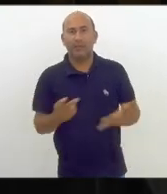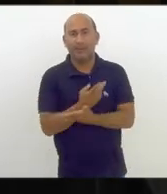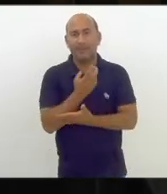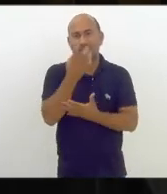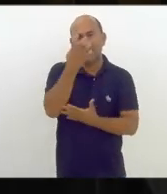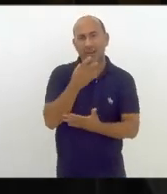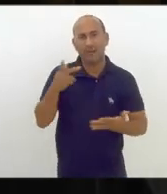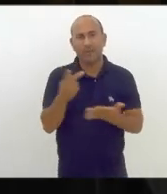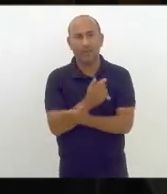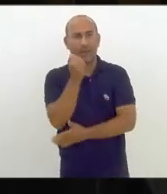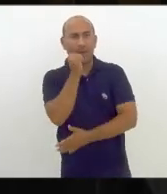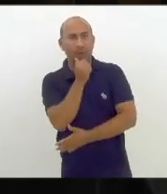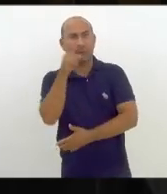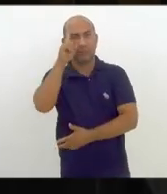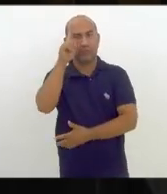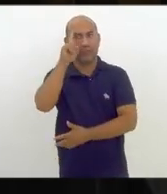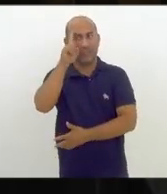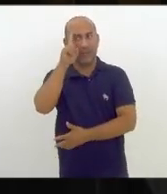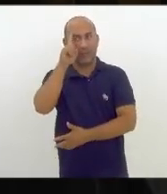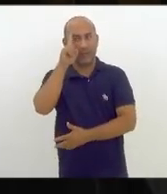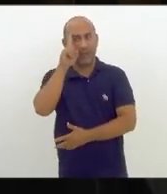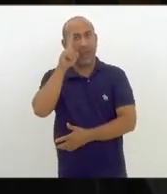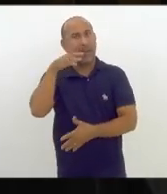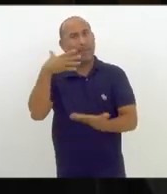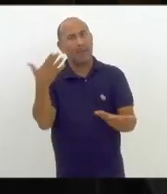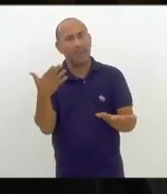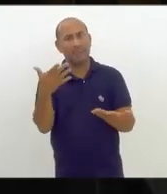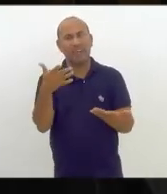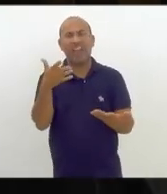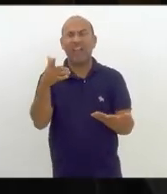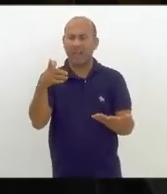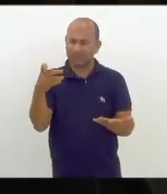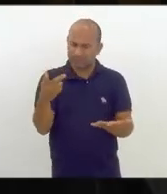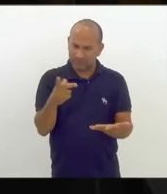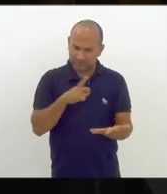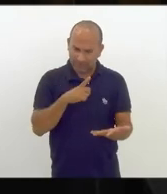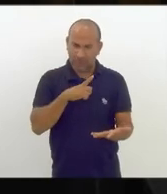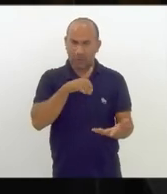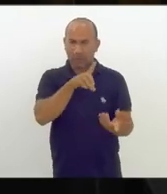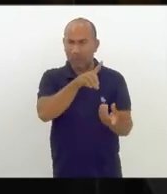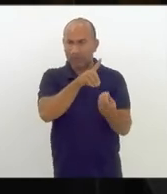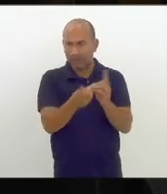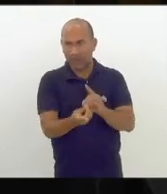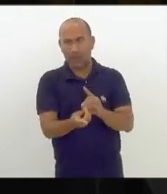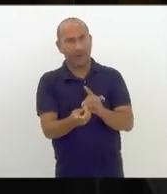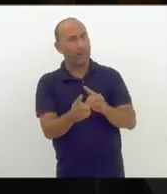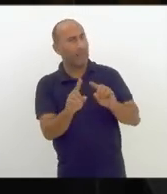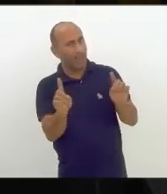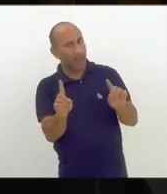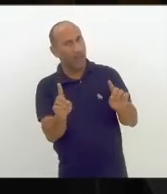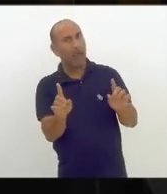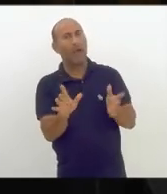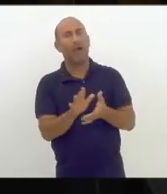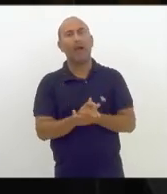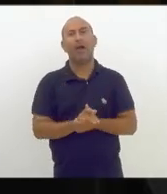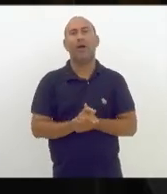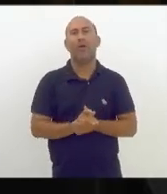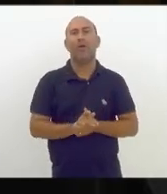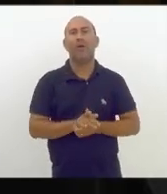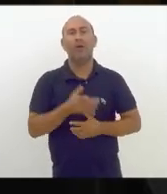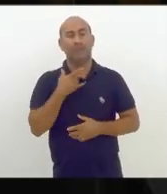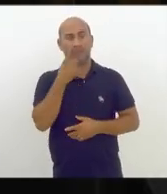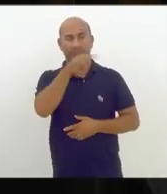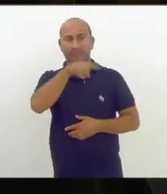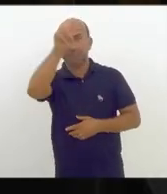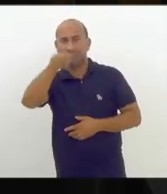dia. Ah, mas Wagner, não tem o contrário? Não, não tem. Sociologicamente, estatisticamente, não